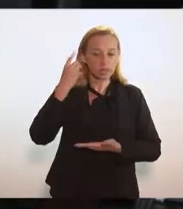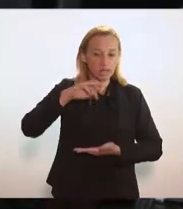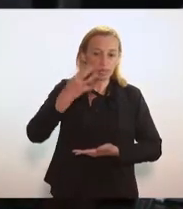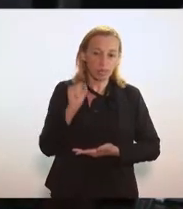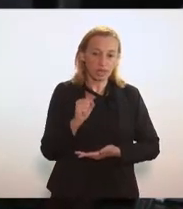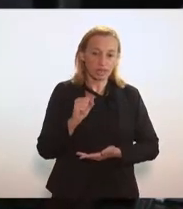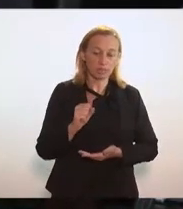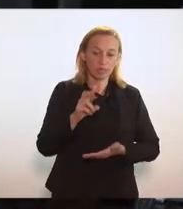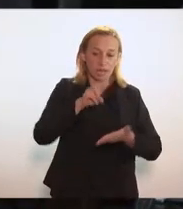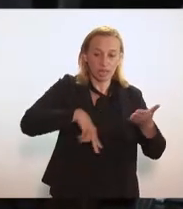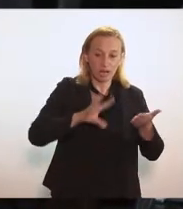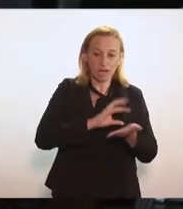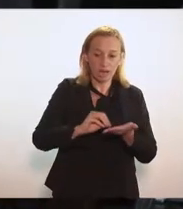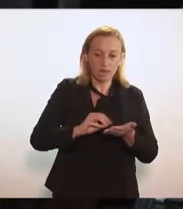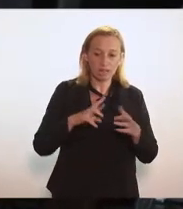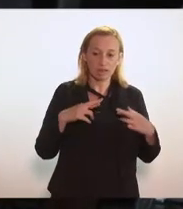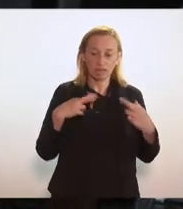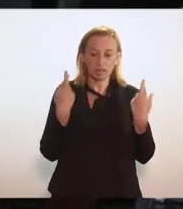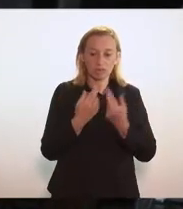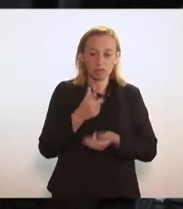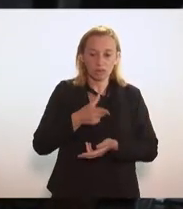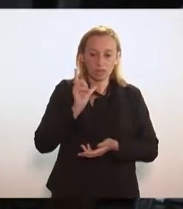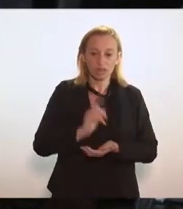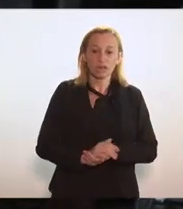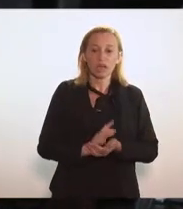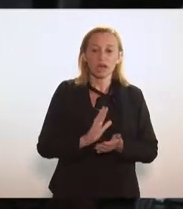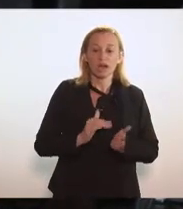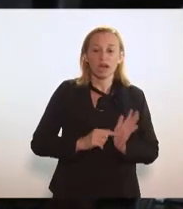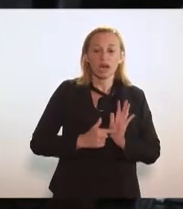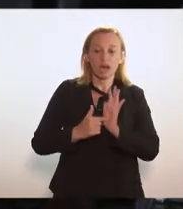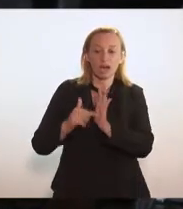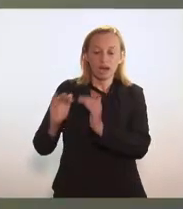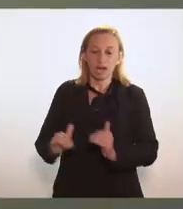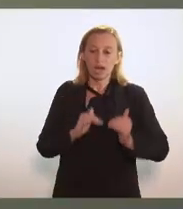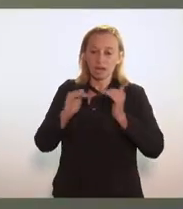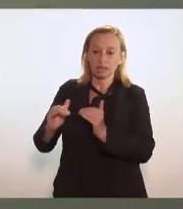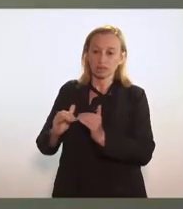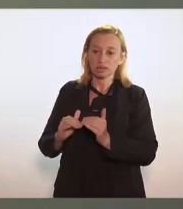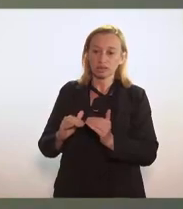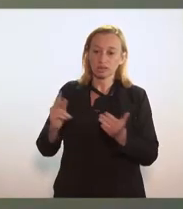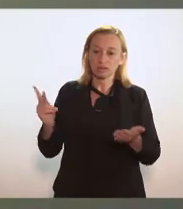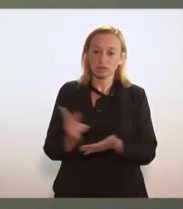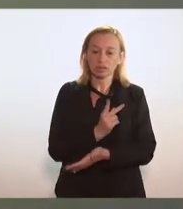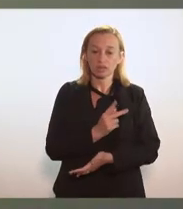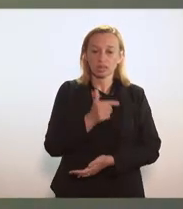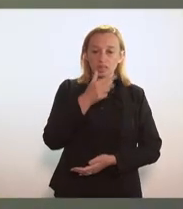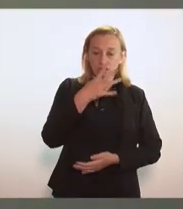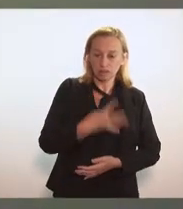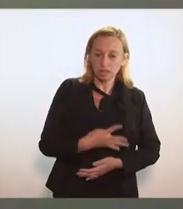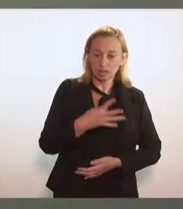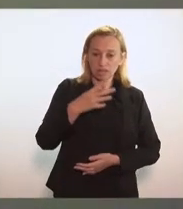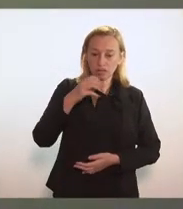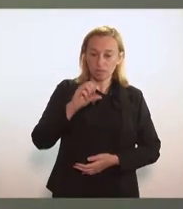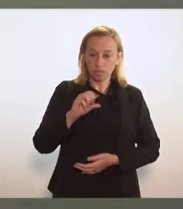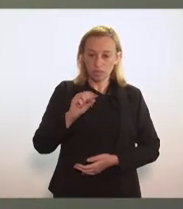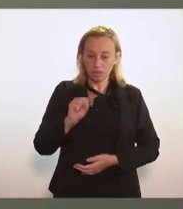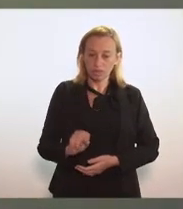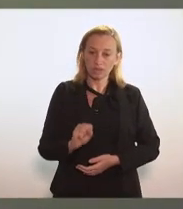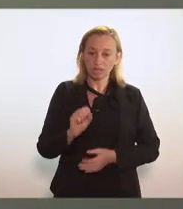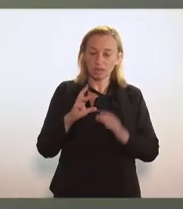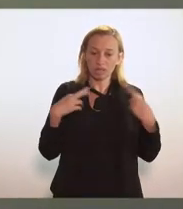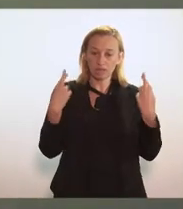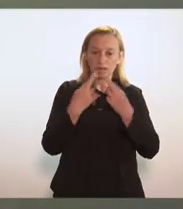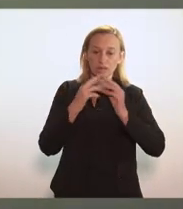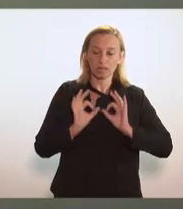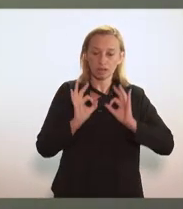Martha Rocha fazer a leitura da ata da sessão anterior a marca reflete com exatidão o ocorrido na 48ª sessão